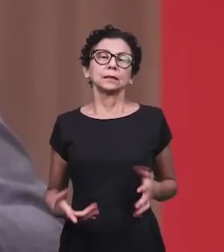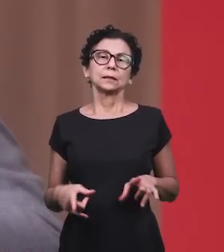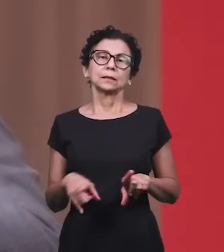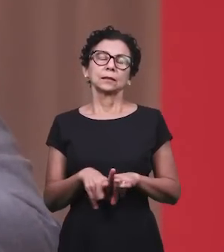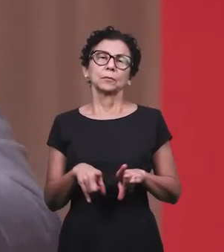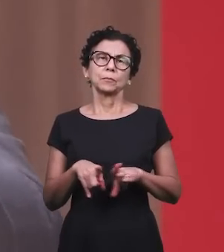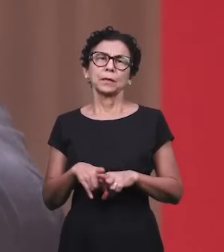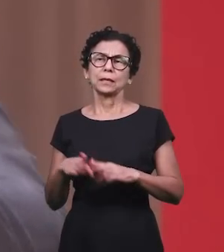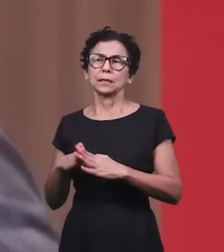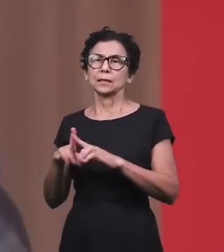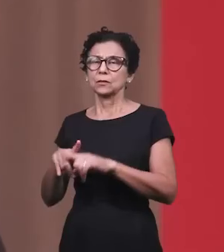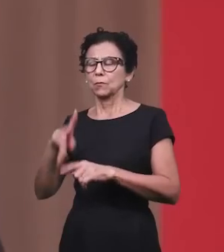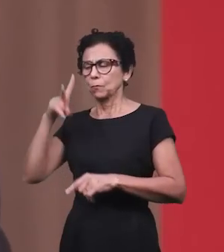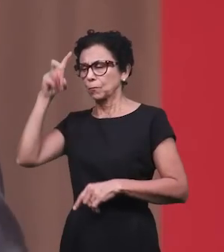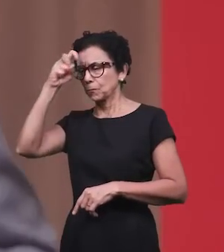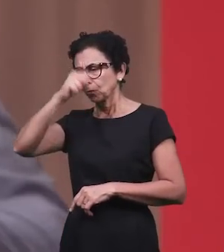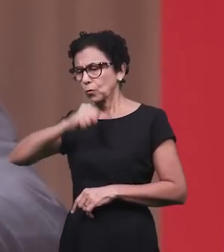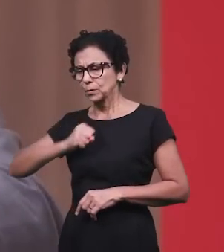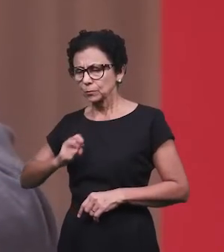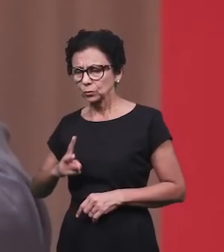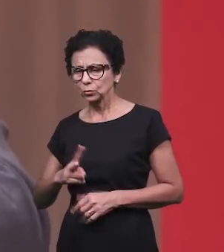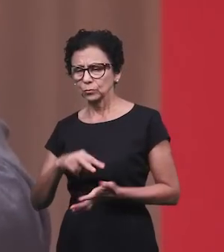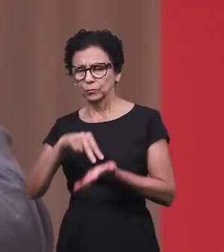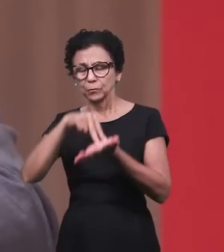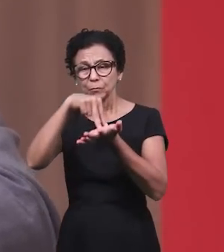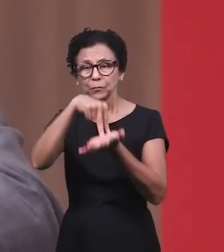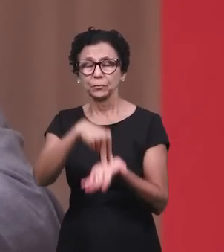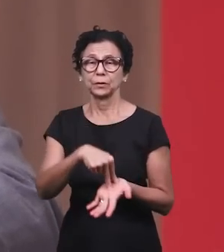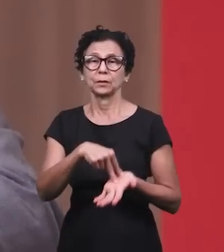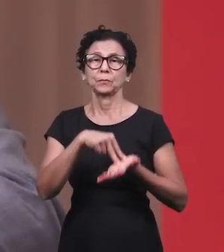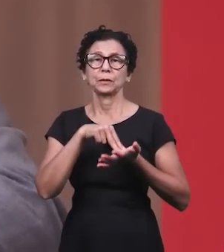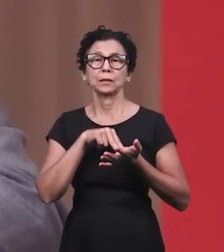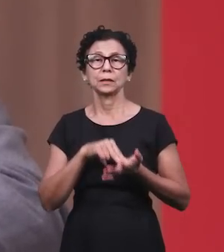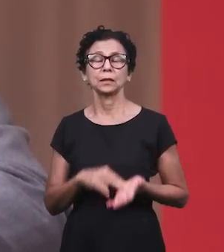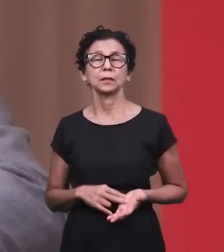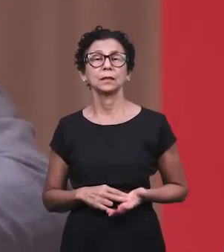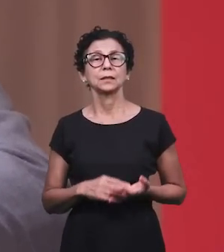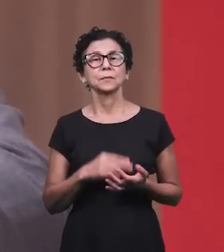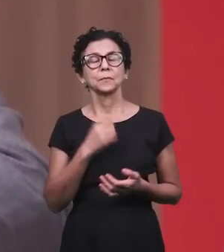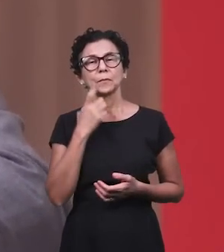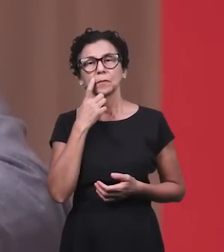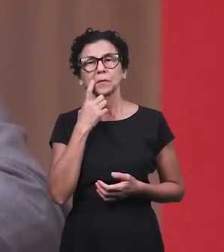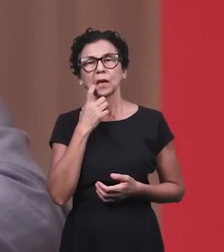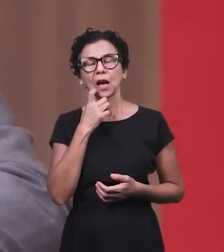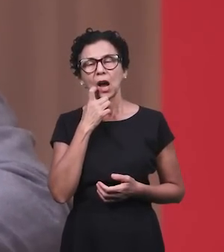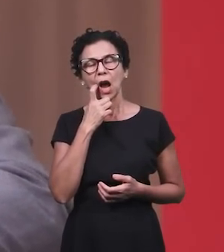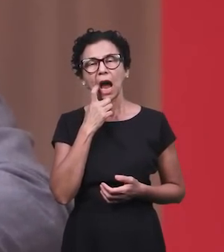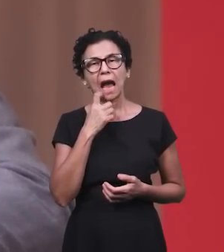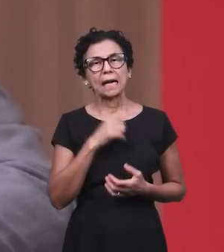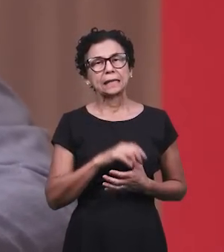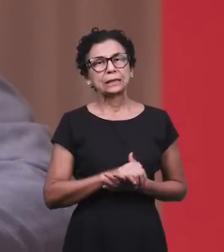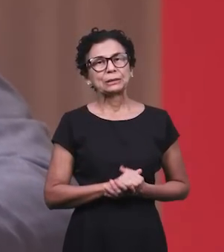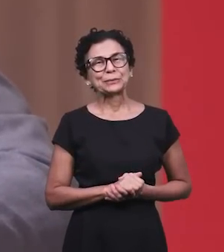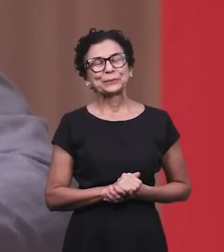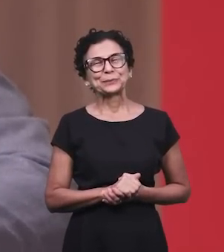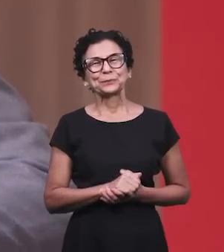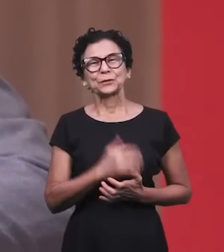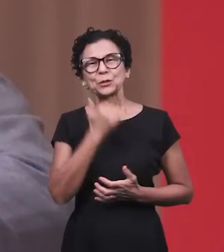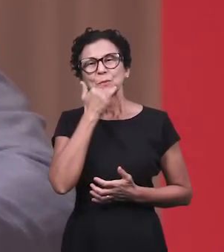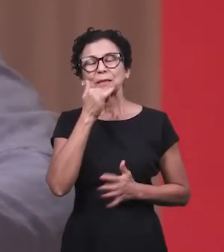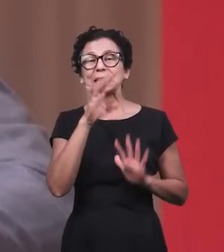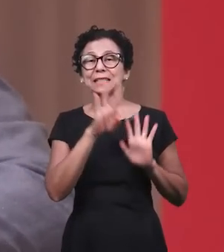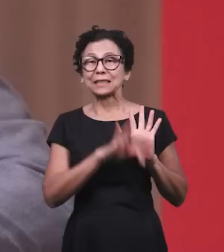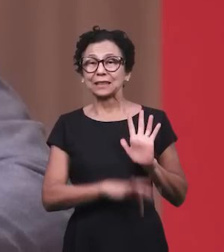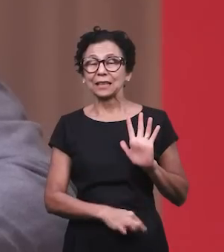para que ela continue caminhando, né? E aqui nós estamos falando das crianças, nós estamos falando de um adolescente, nós estamos falando,